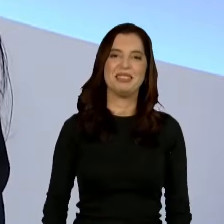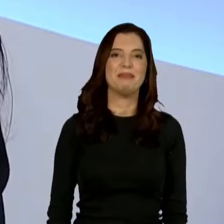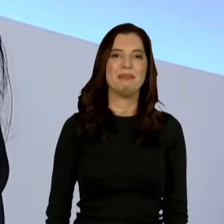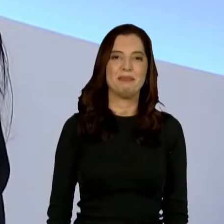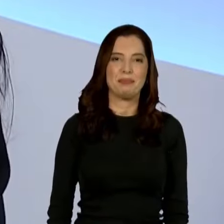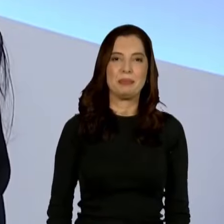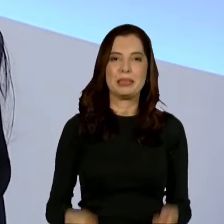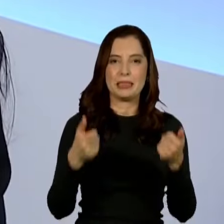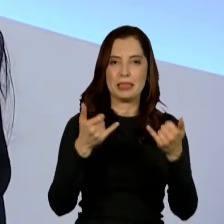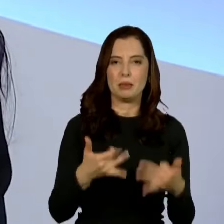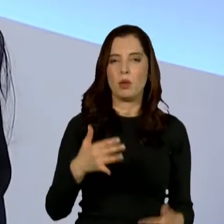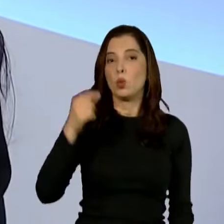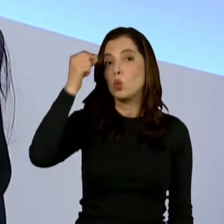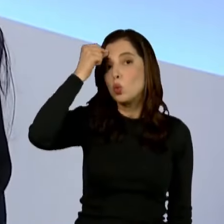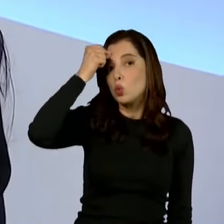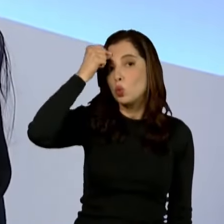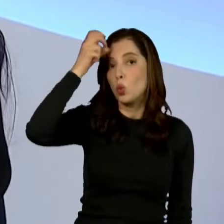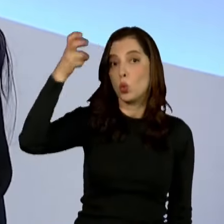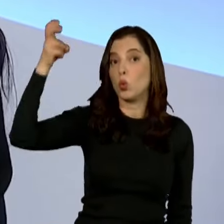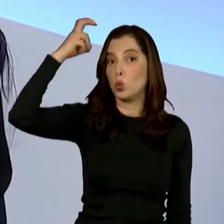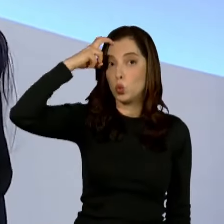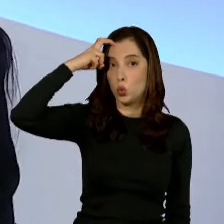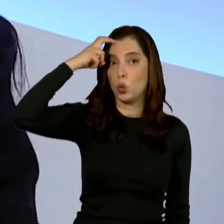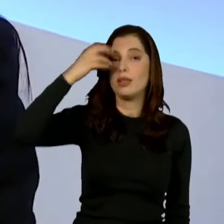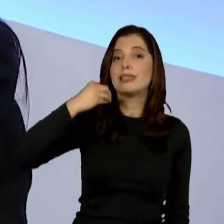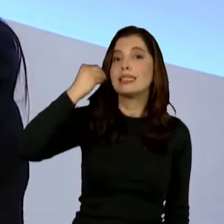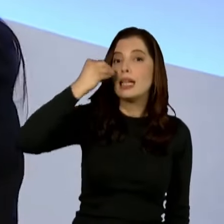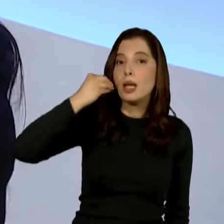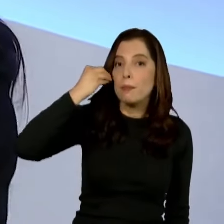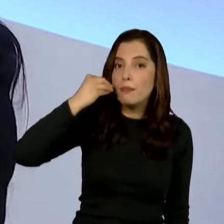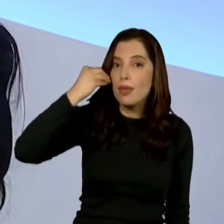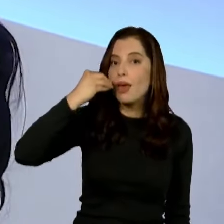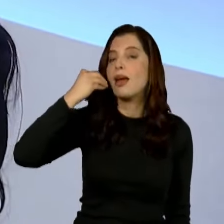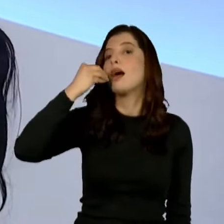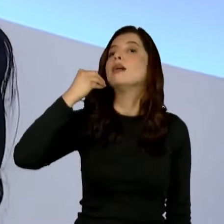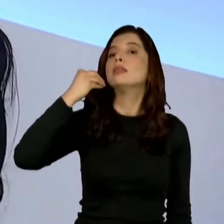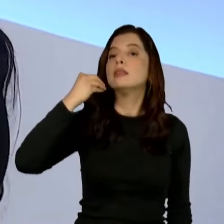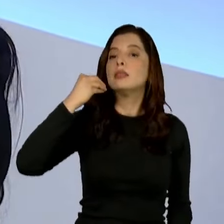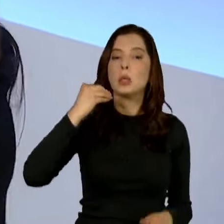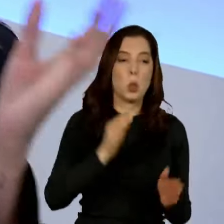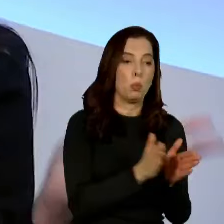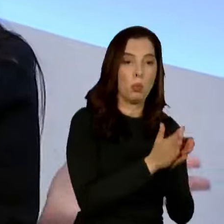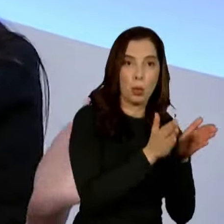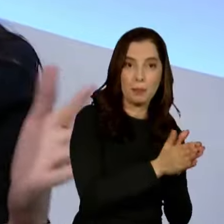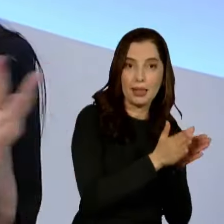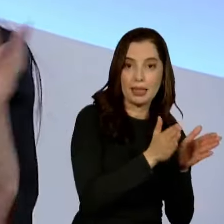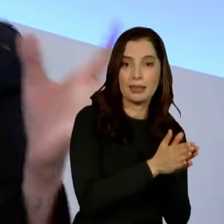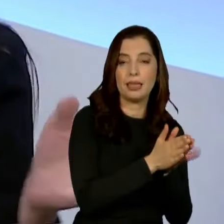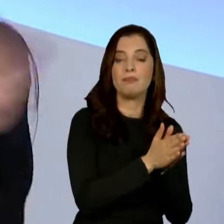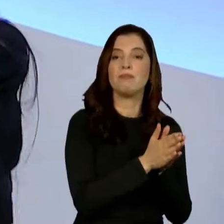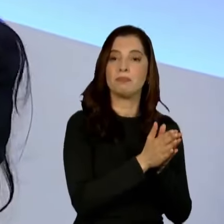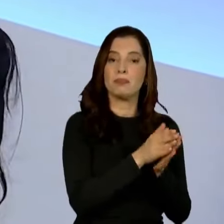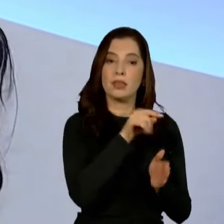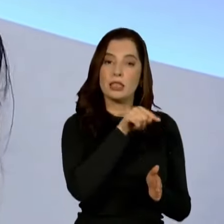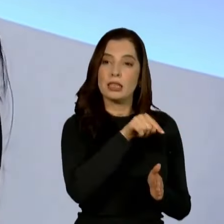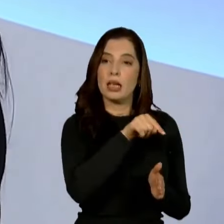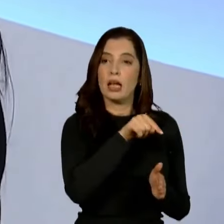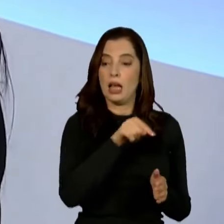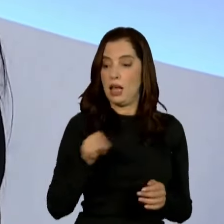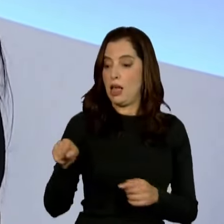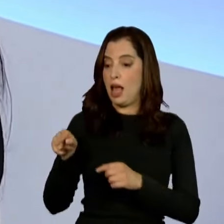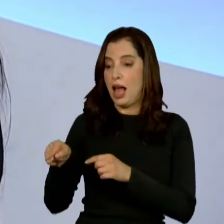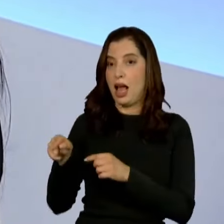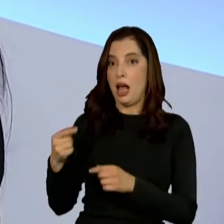A sua experiência com a diferença de classe e de vida tem um lugar muito particular que para mim parece que está no meio, né? Você não está nem ali, nem cá.